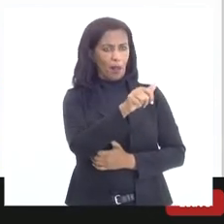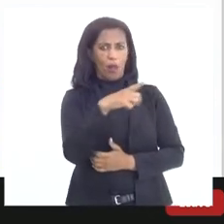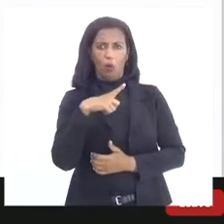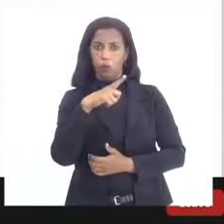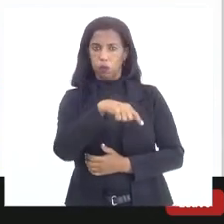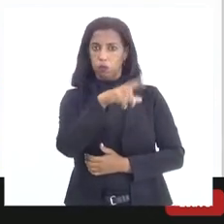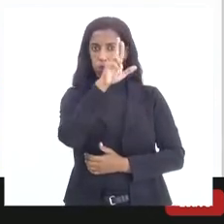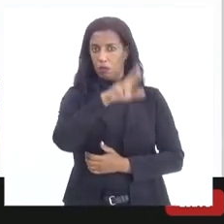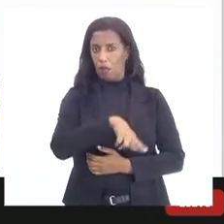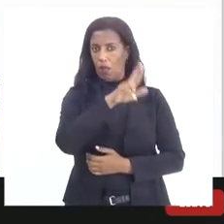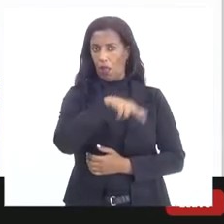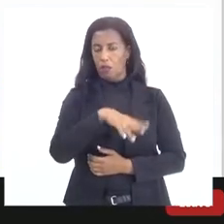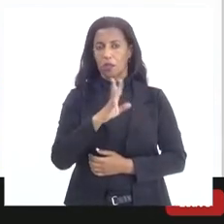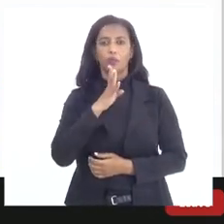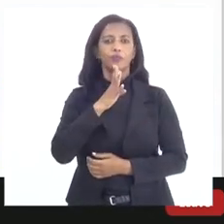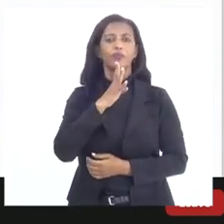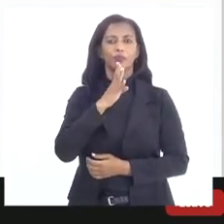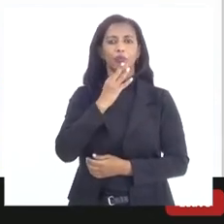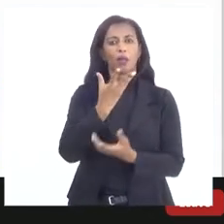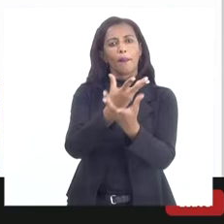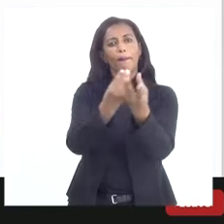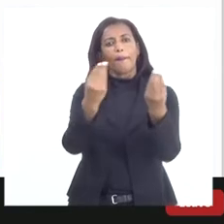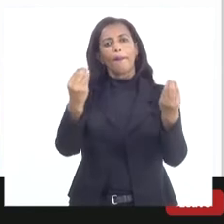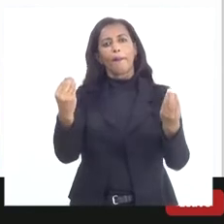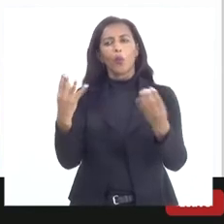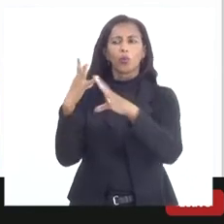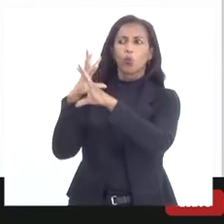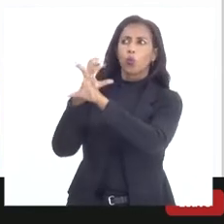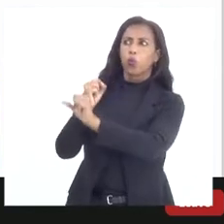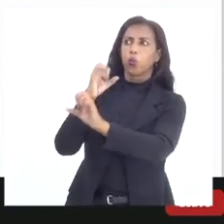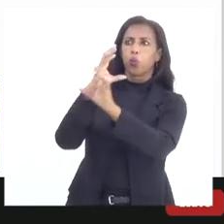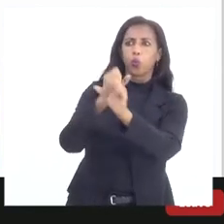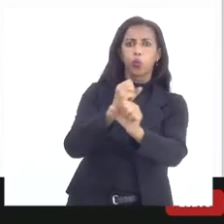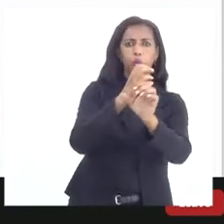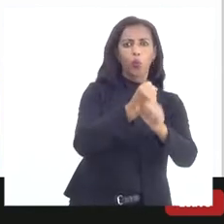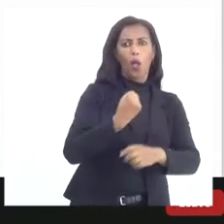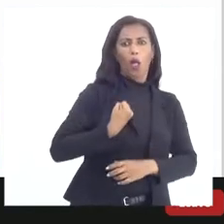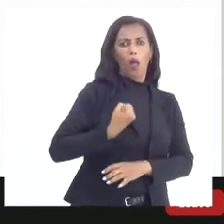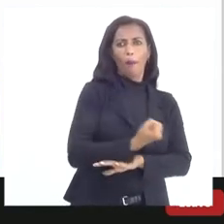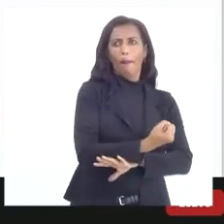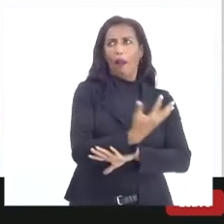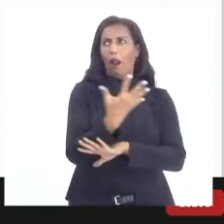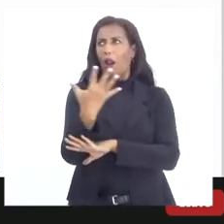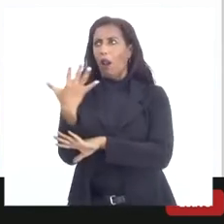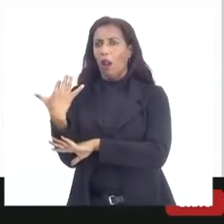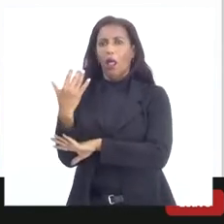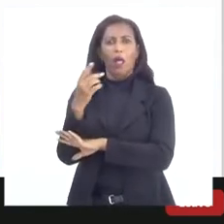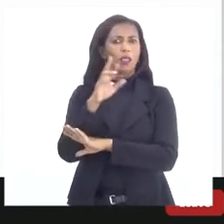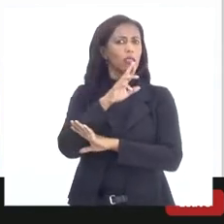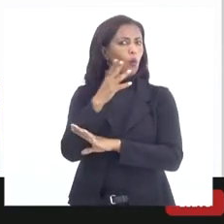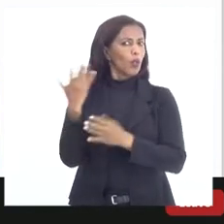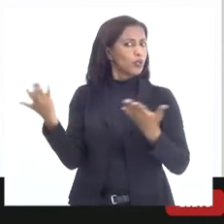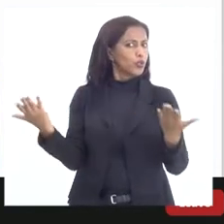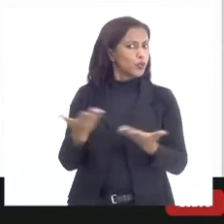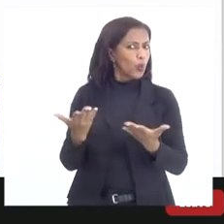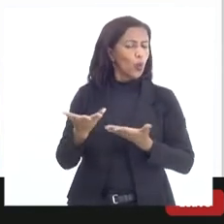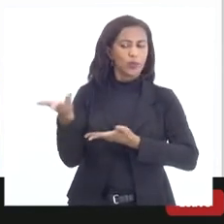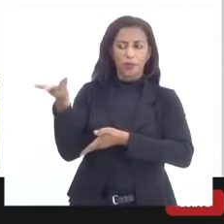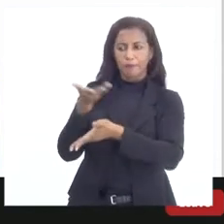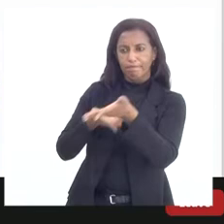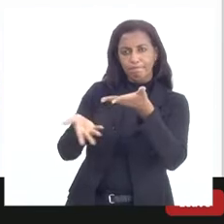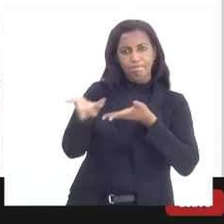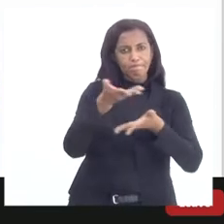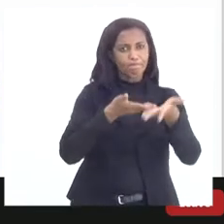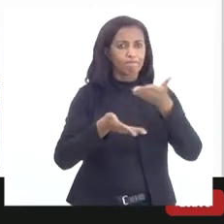razão, a gente já conhece muitos levantamentos, muitos números, não é de hoje que a gente participa,